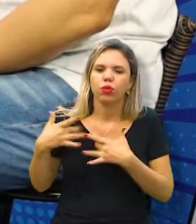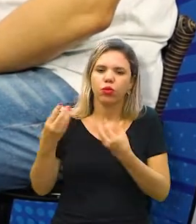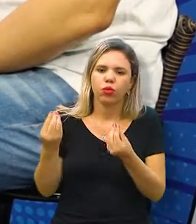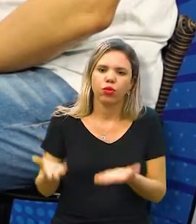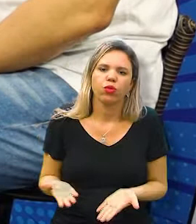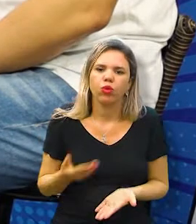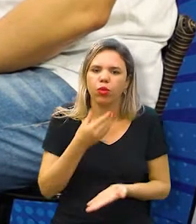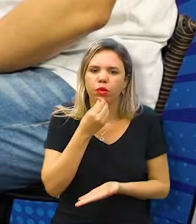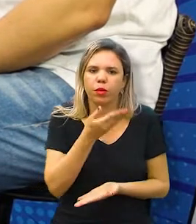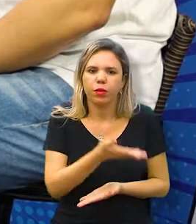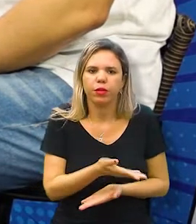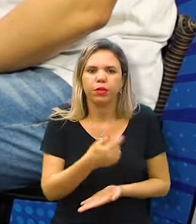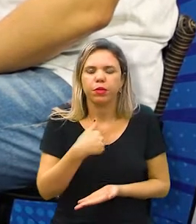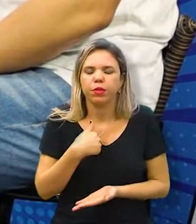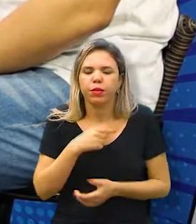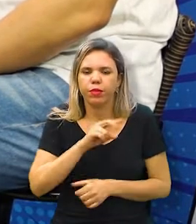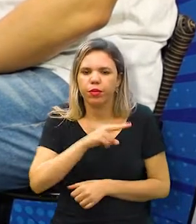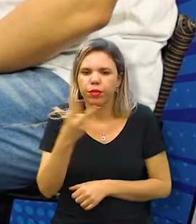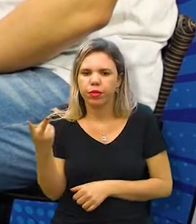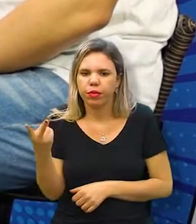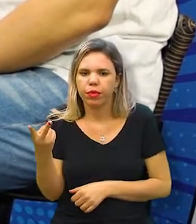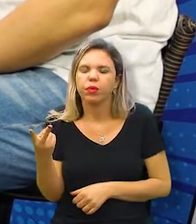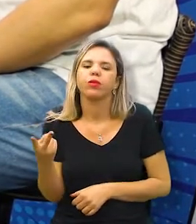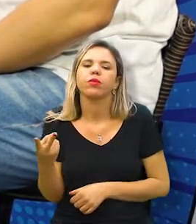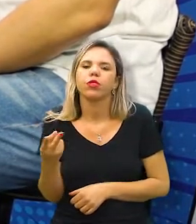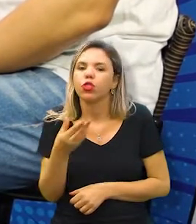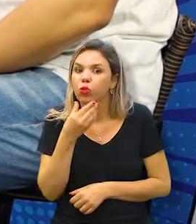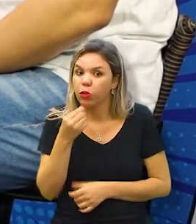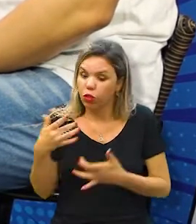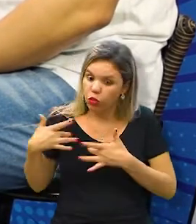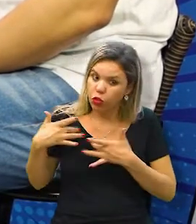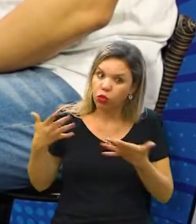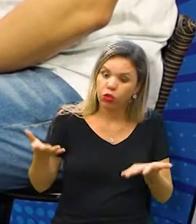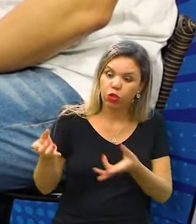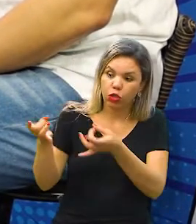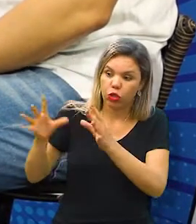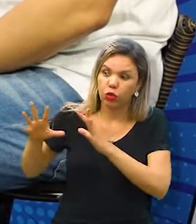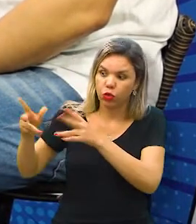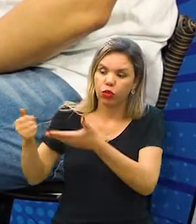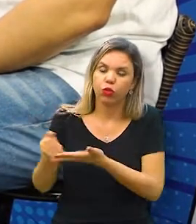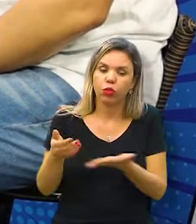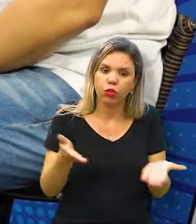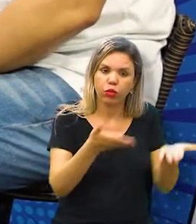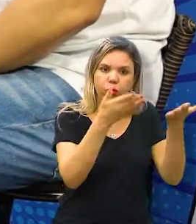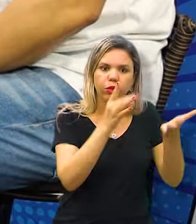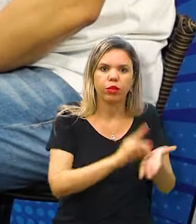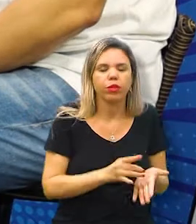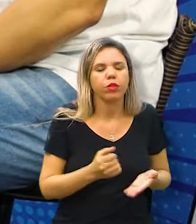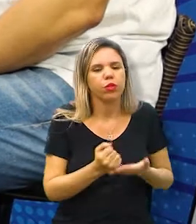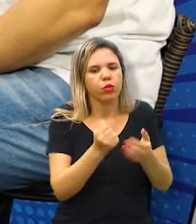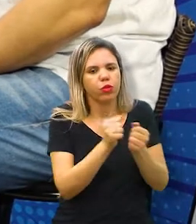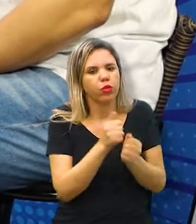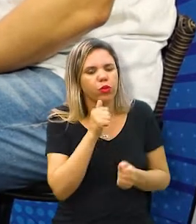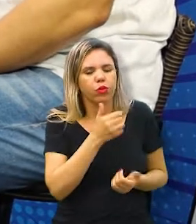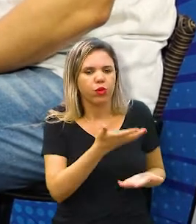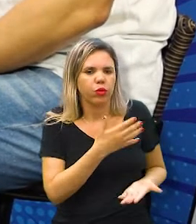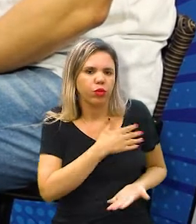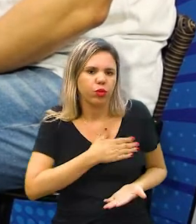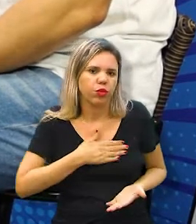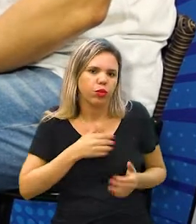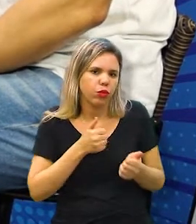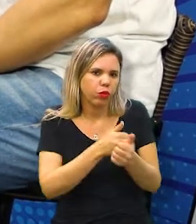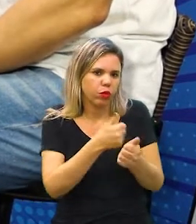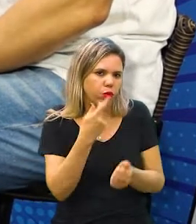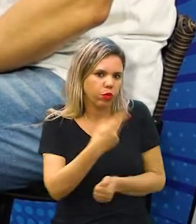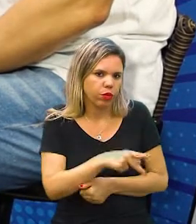se doa bastante para o homem. E eu inverti esse clichê, que é o homem que larga tudo realmente para ficar com a